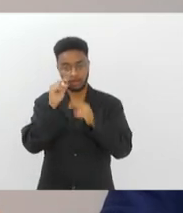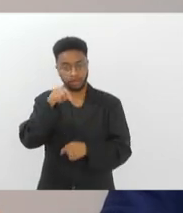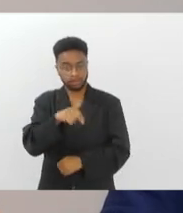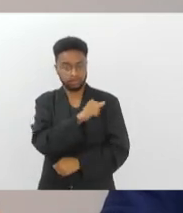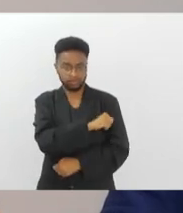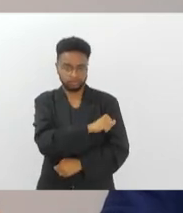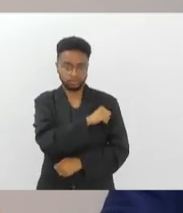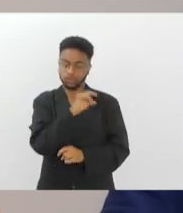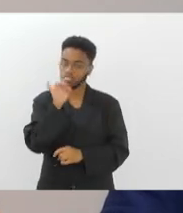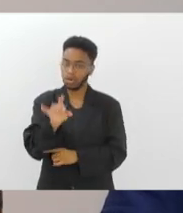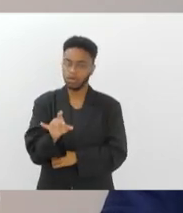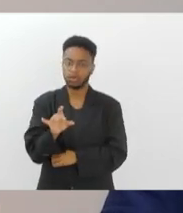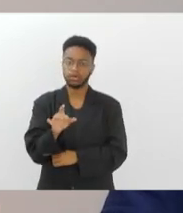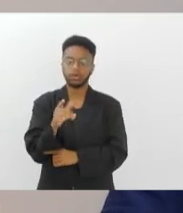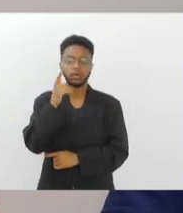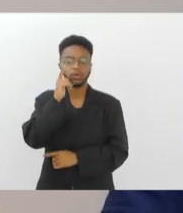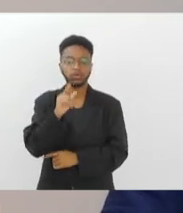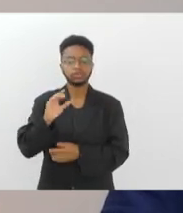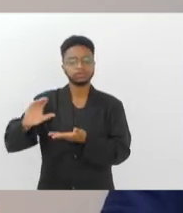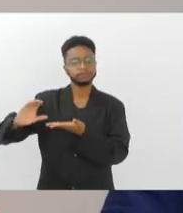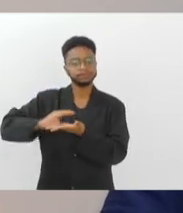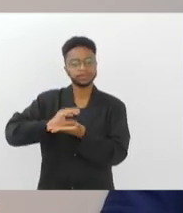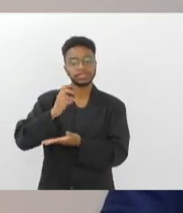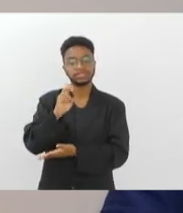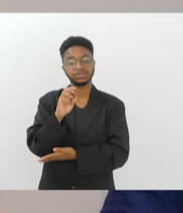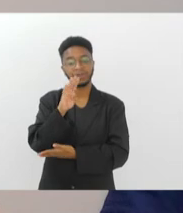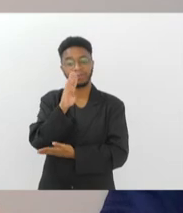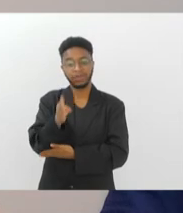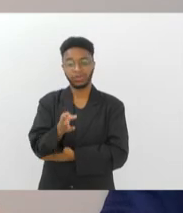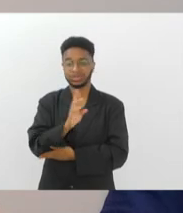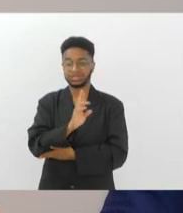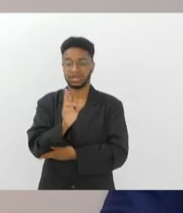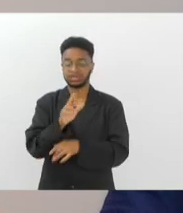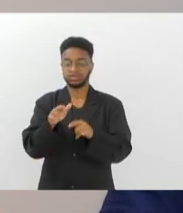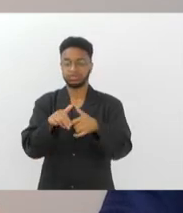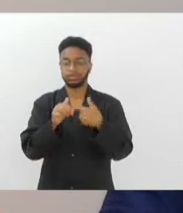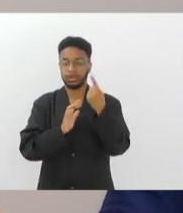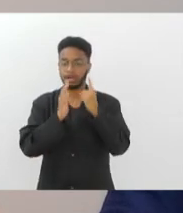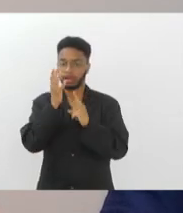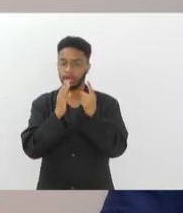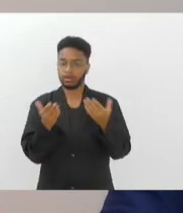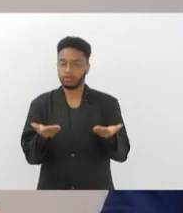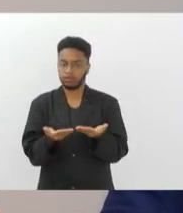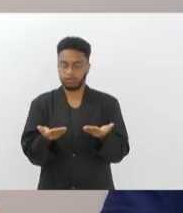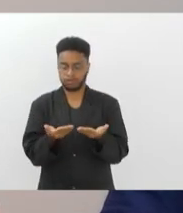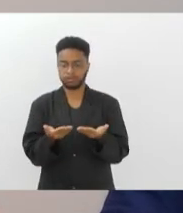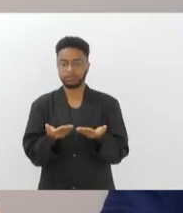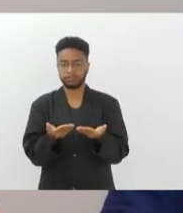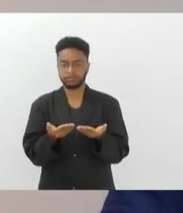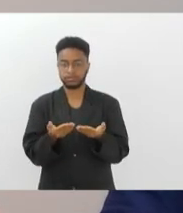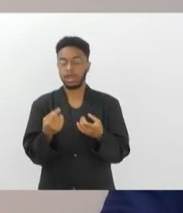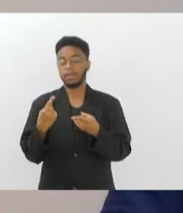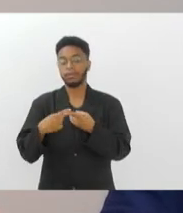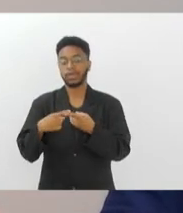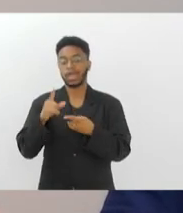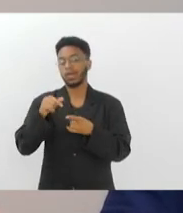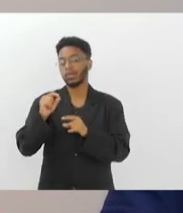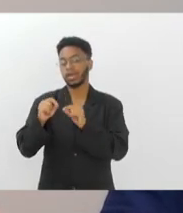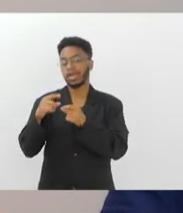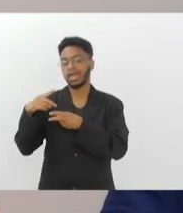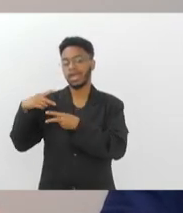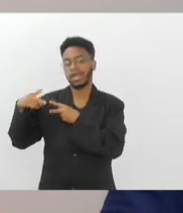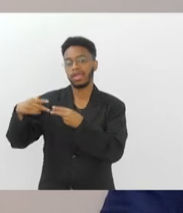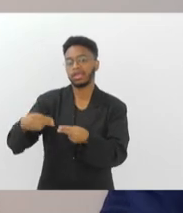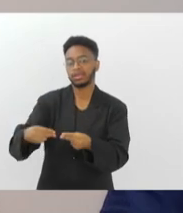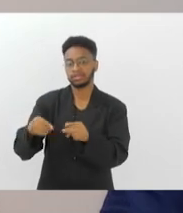Janeiro faturou 5 bilhões de reais no carnaval deste ano, que é uma herança que nós temos e